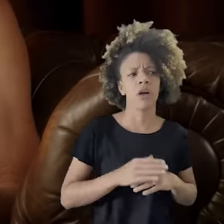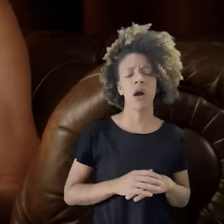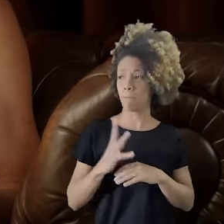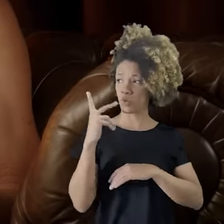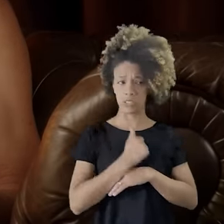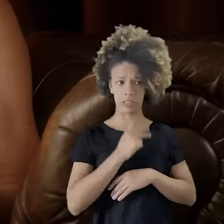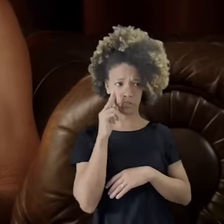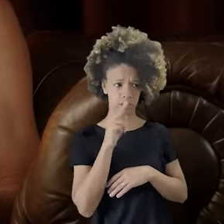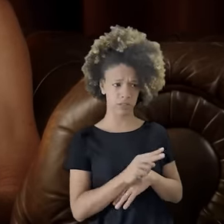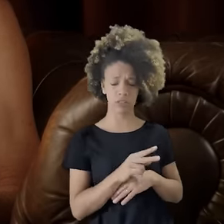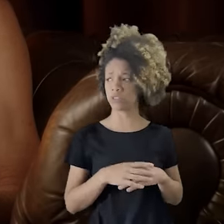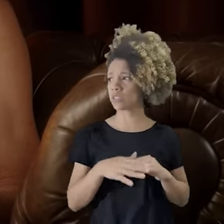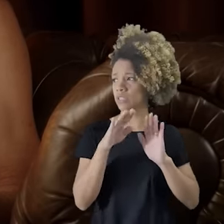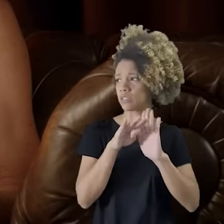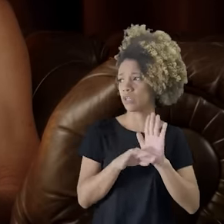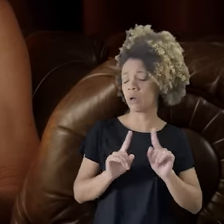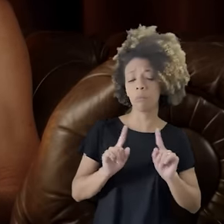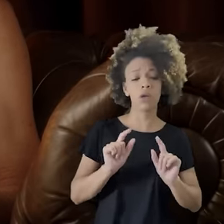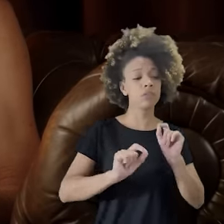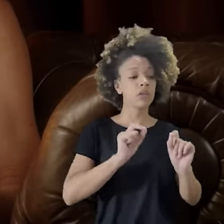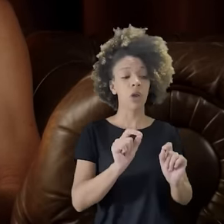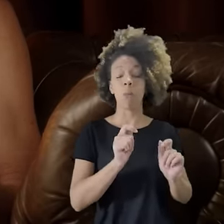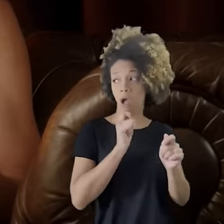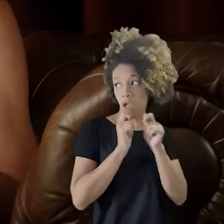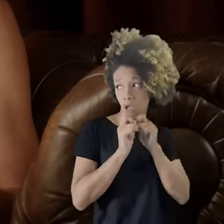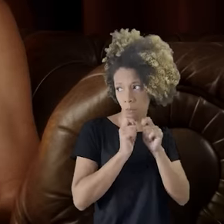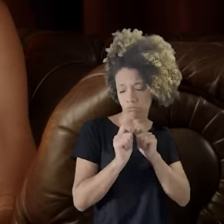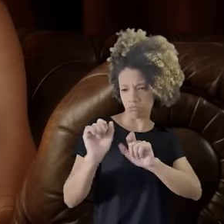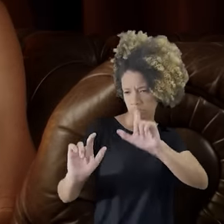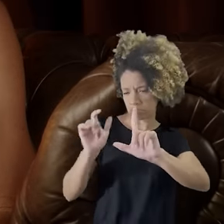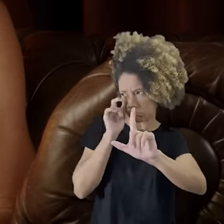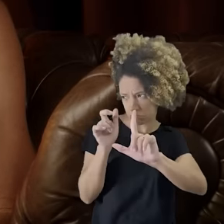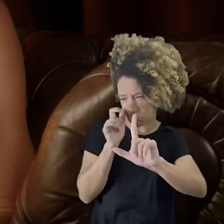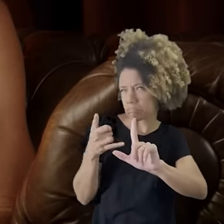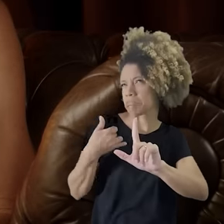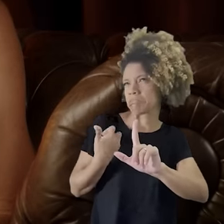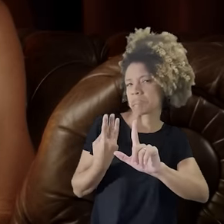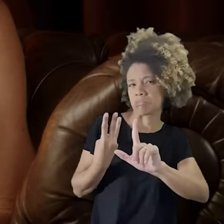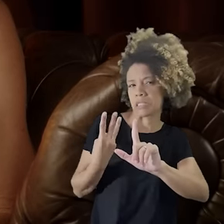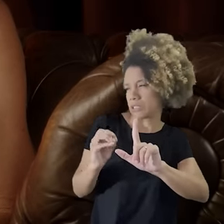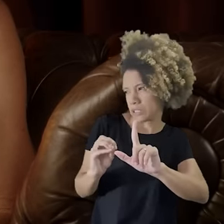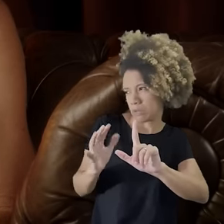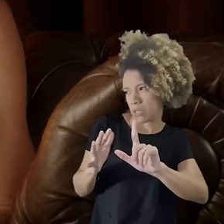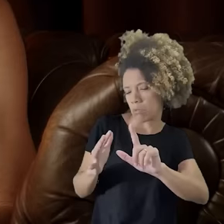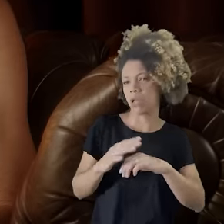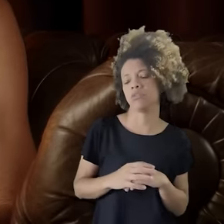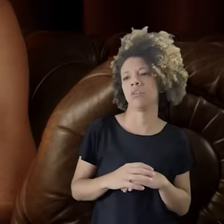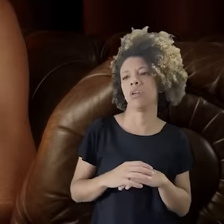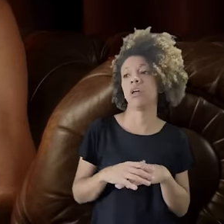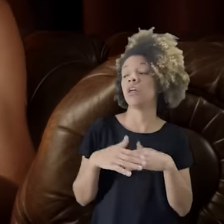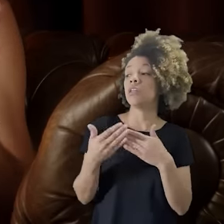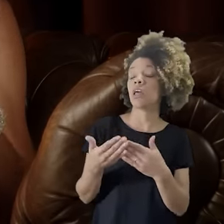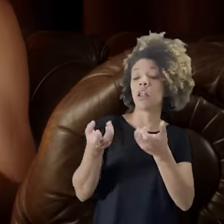é uma vez eu vi até uma reportagem né assim Acho que ele tem uns 30 anos e